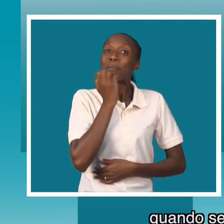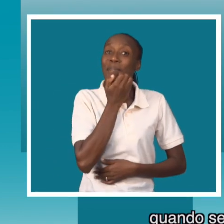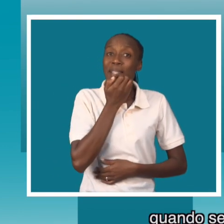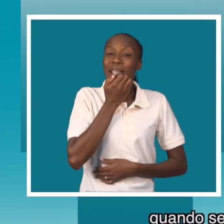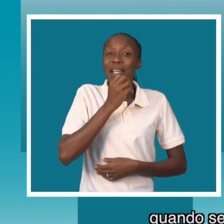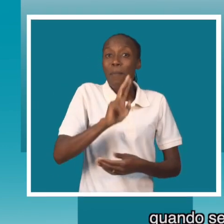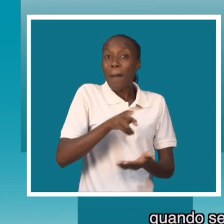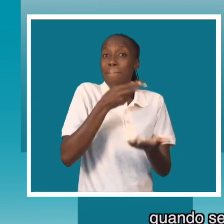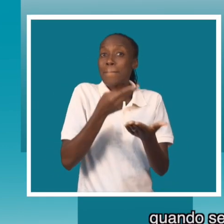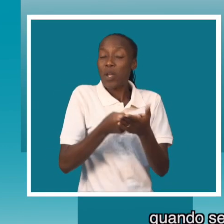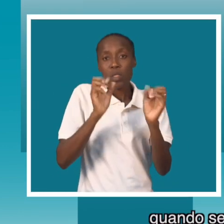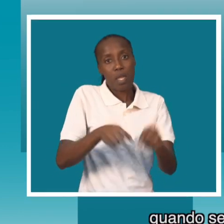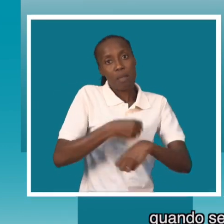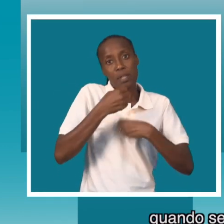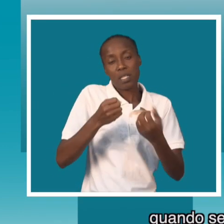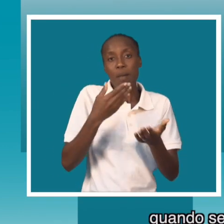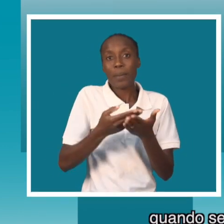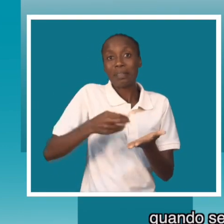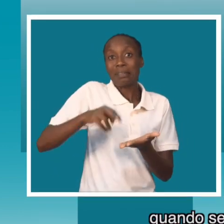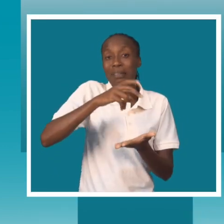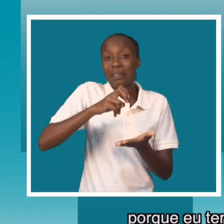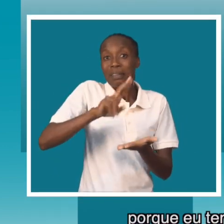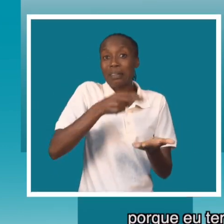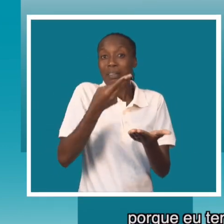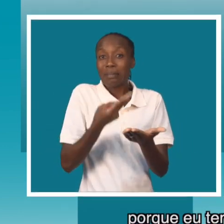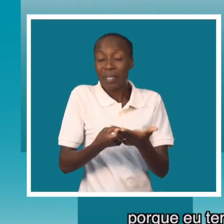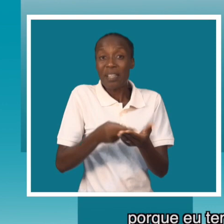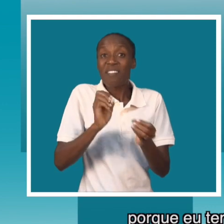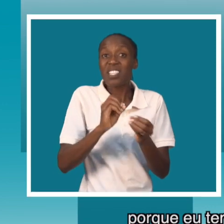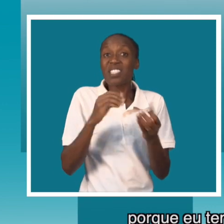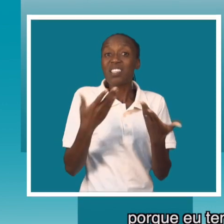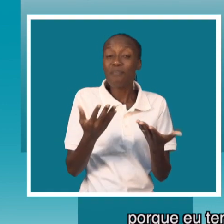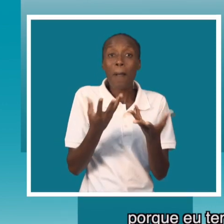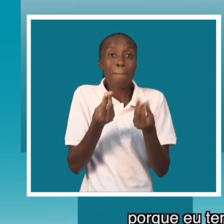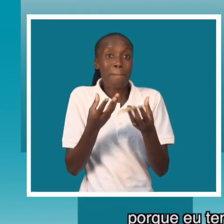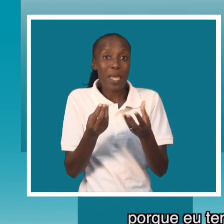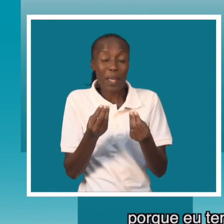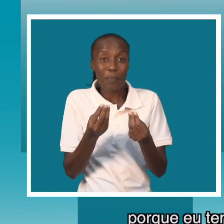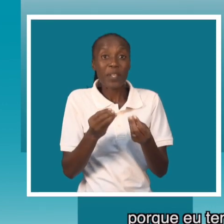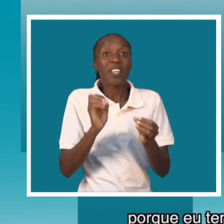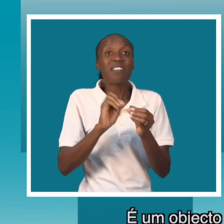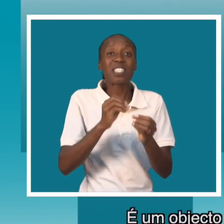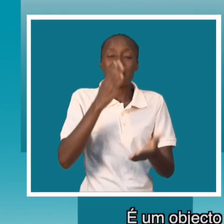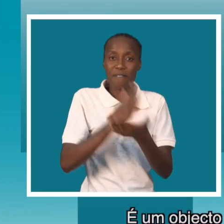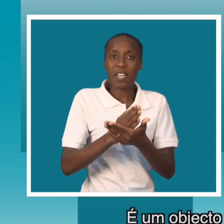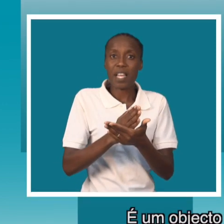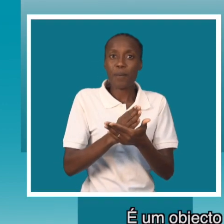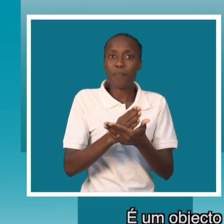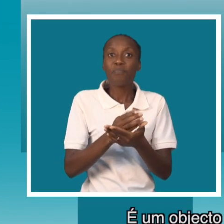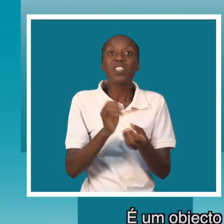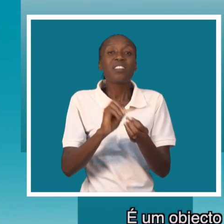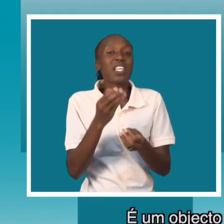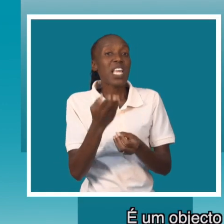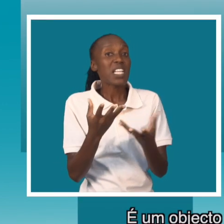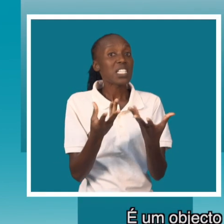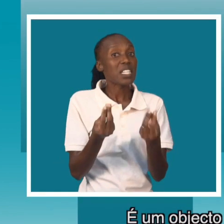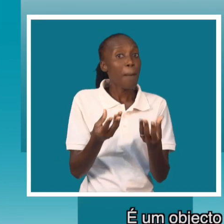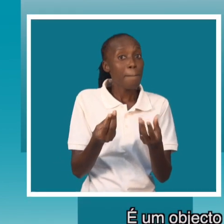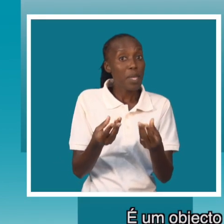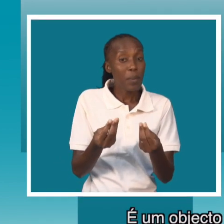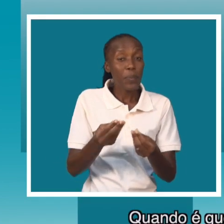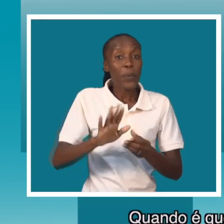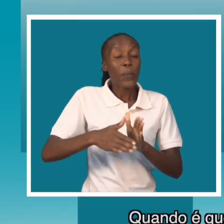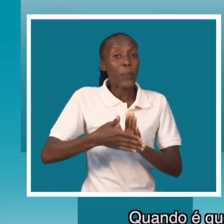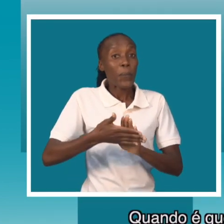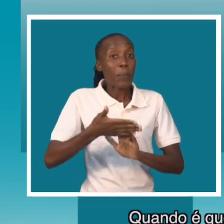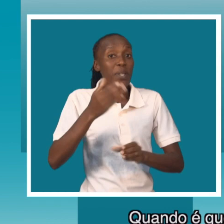tomamos sempre o cuidado de não tropeçar para não cair. Porque eu tenho medo de tropeçar para cair. É um objeto real, uma realidade vivenciada.